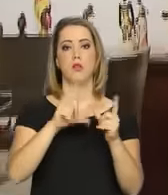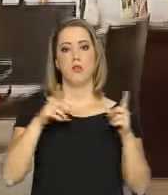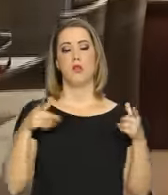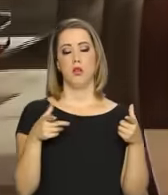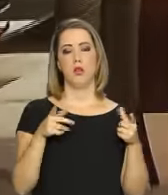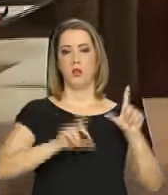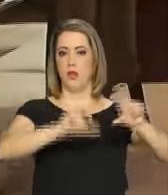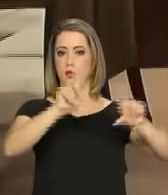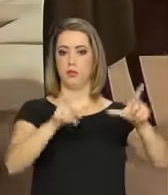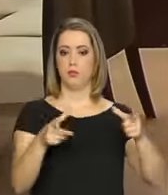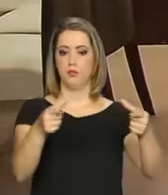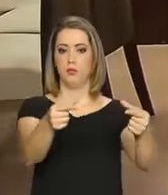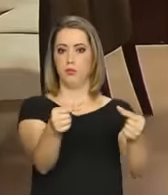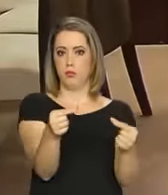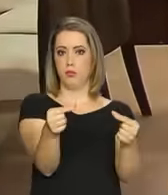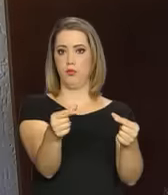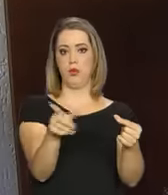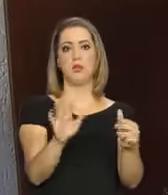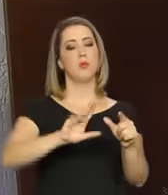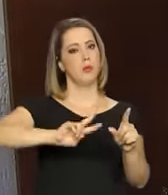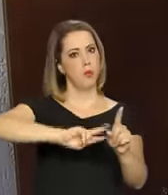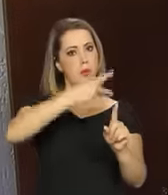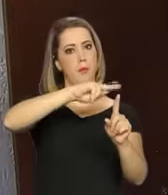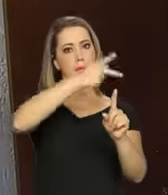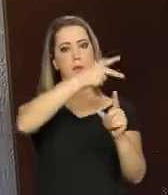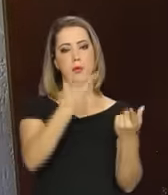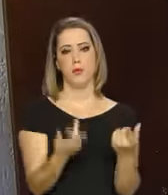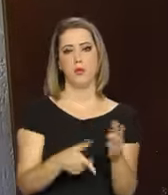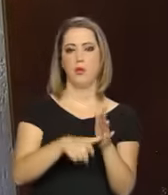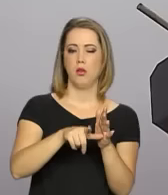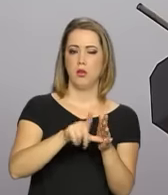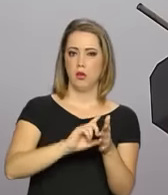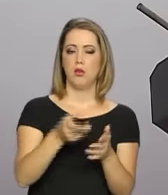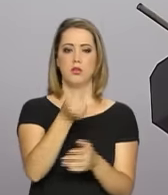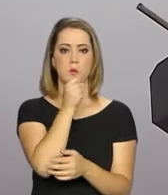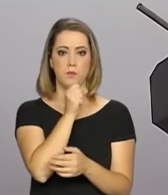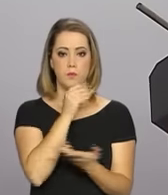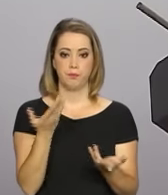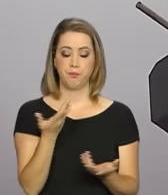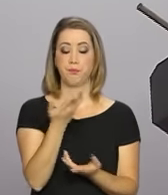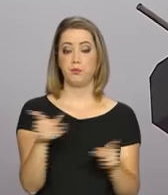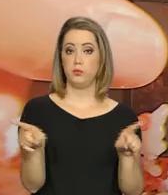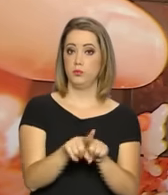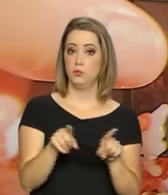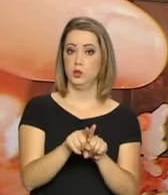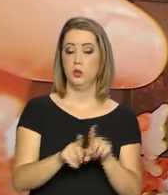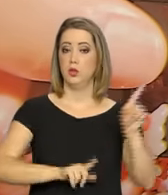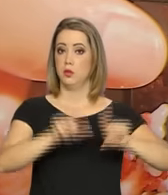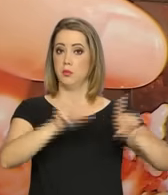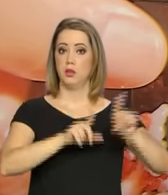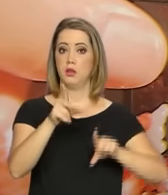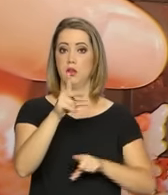com as de LCD ultrapassou os modelos de tubo mais antigos o acesso à TV aberta digital também